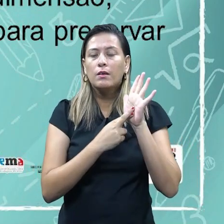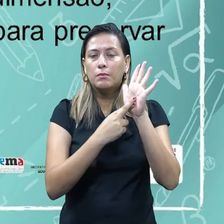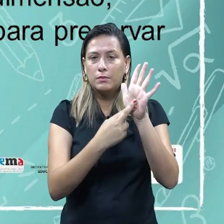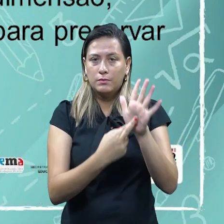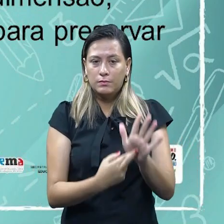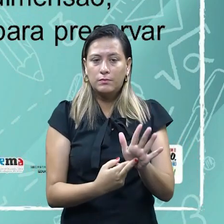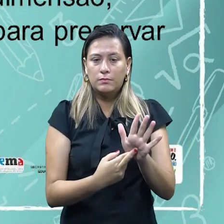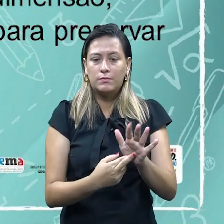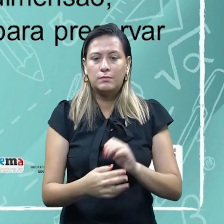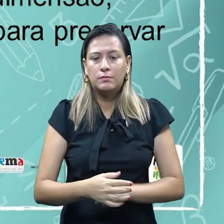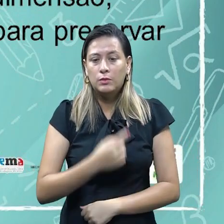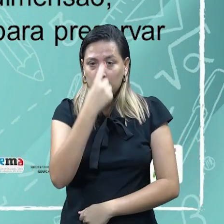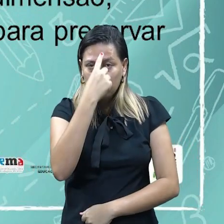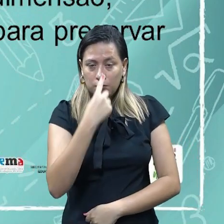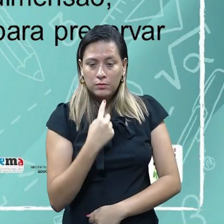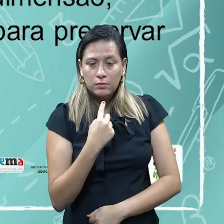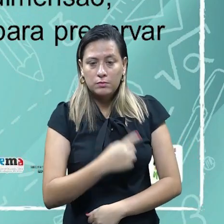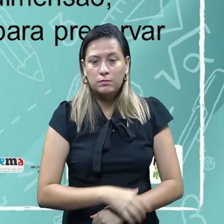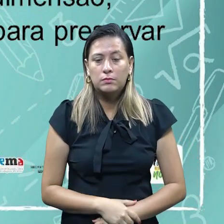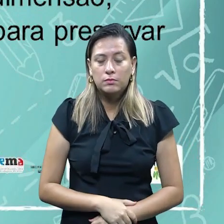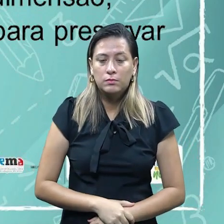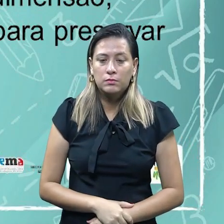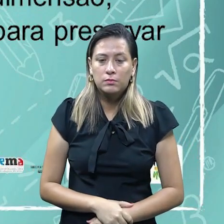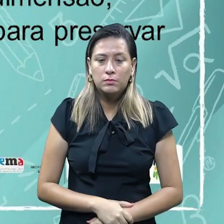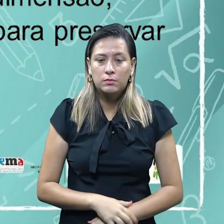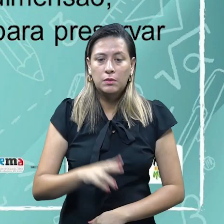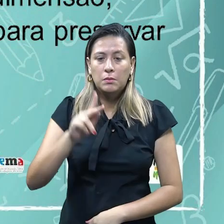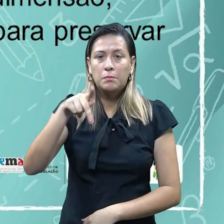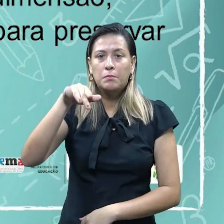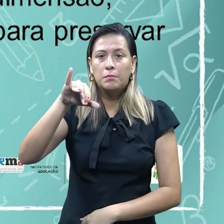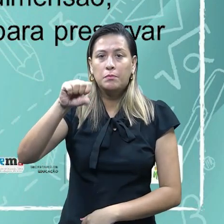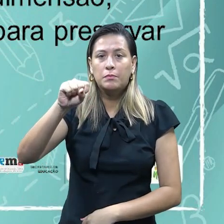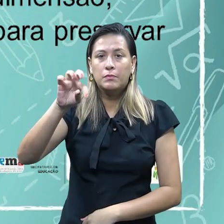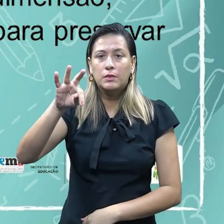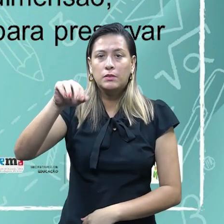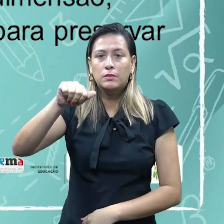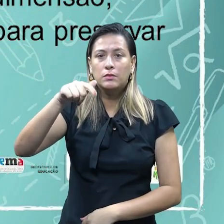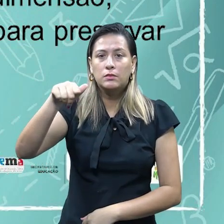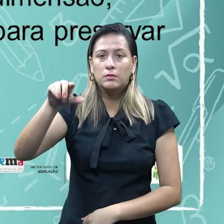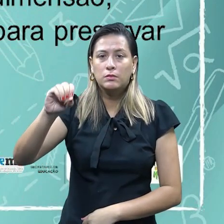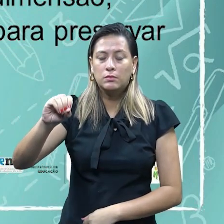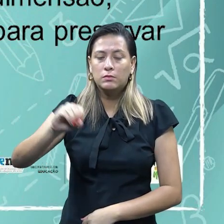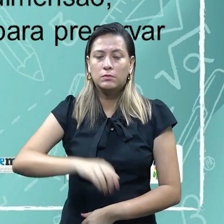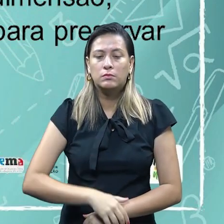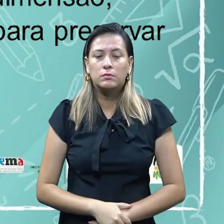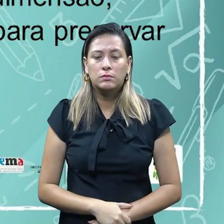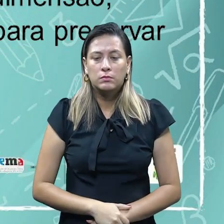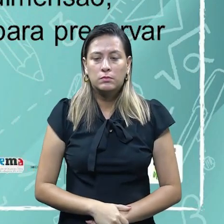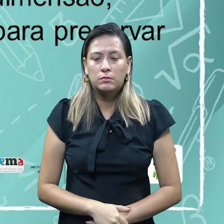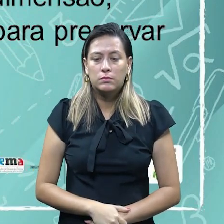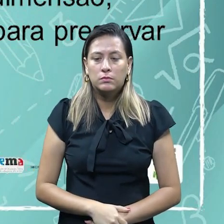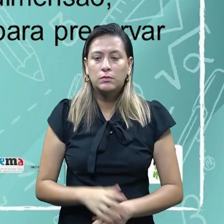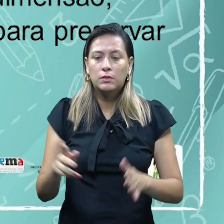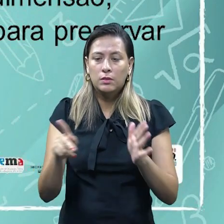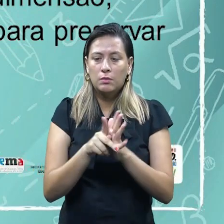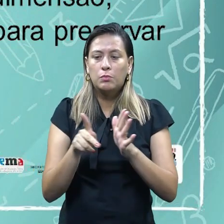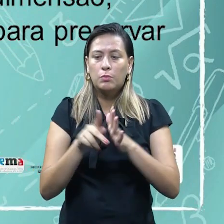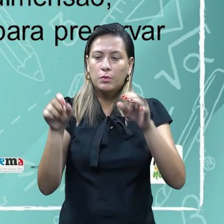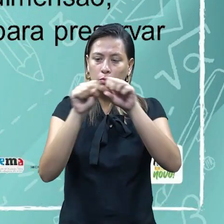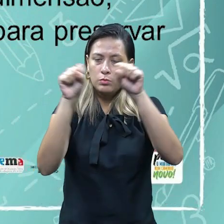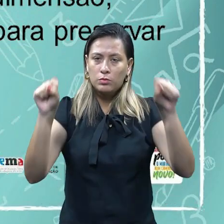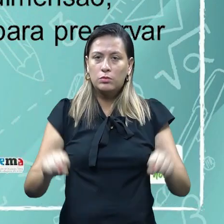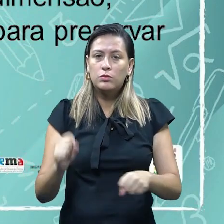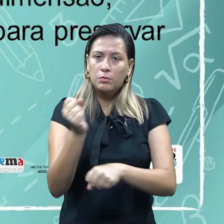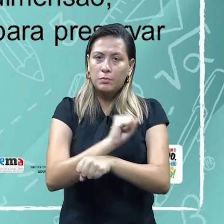representação de uma figura, é um pistão que faz parte do sistema de